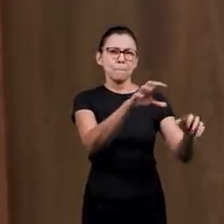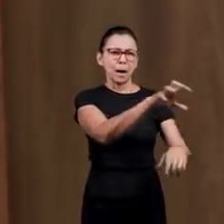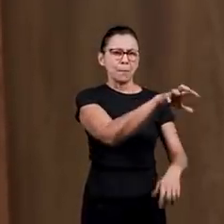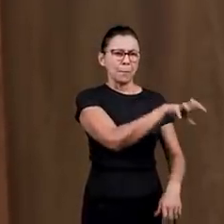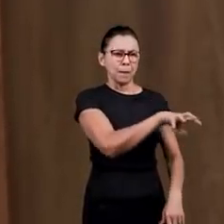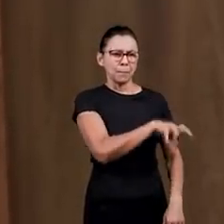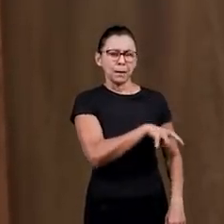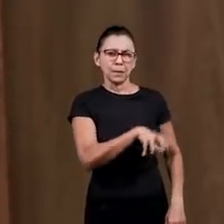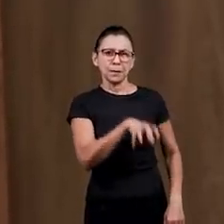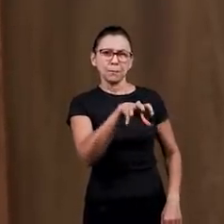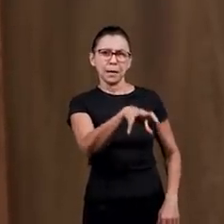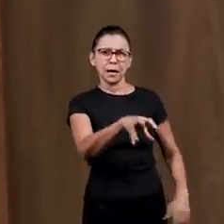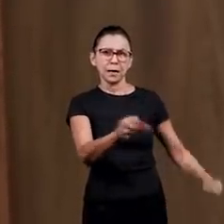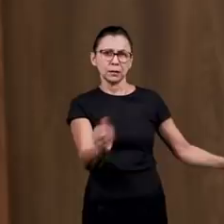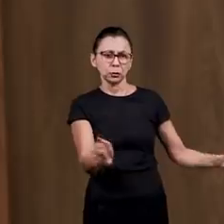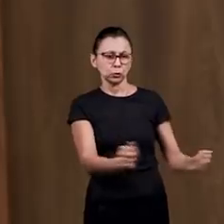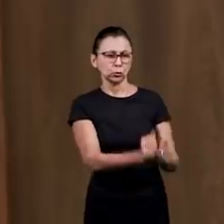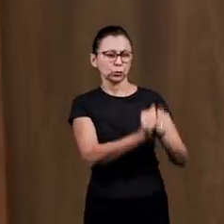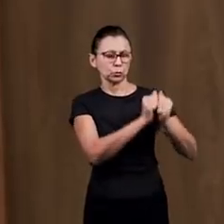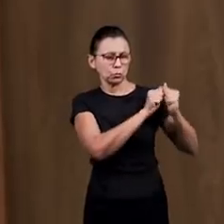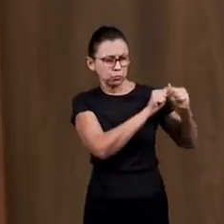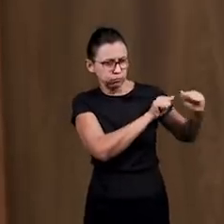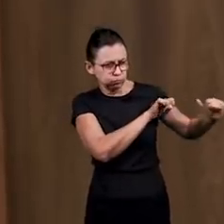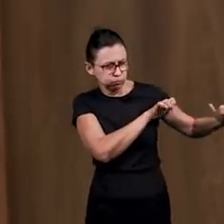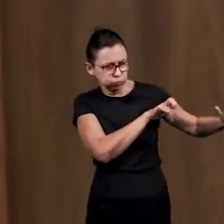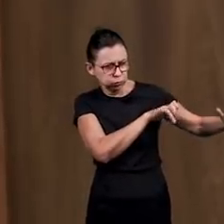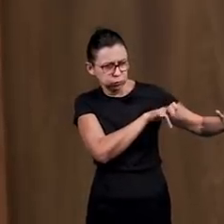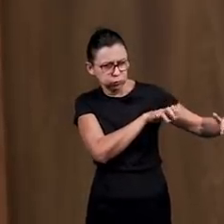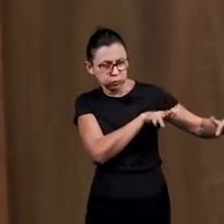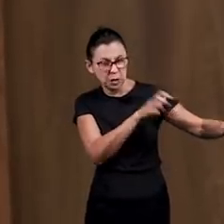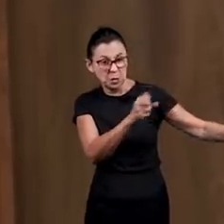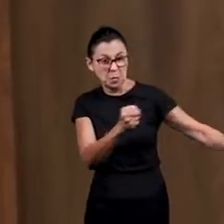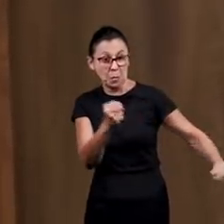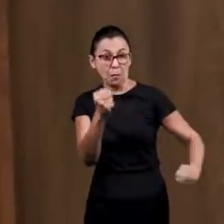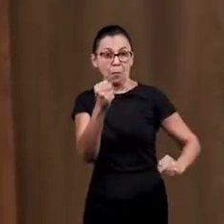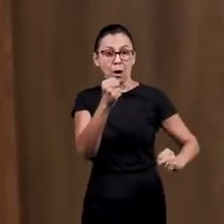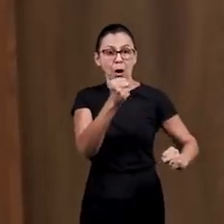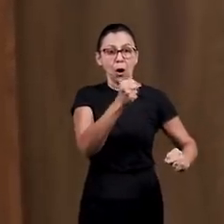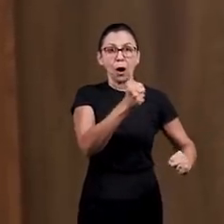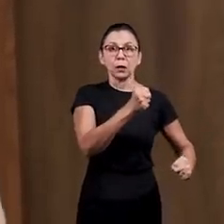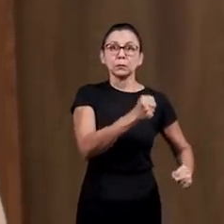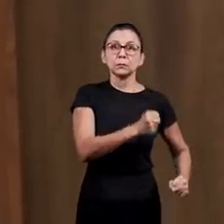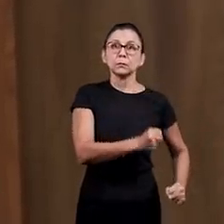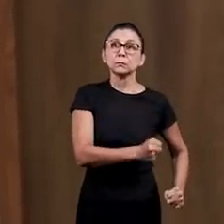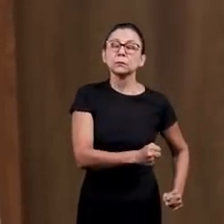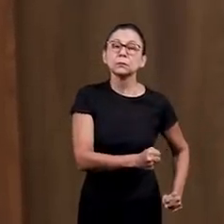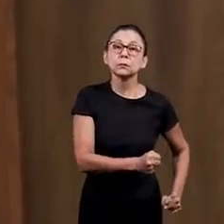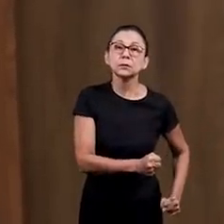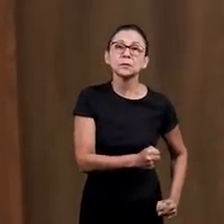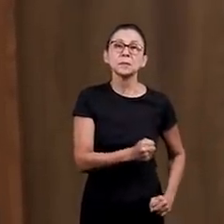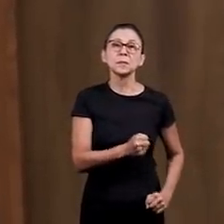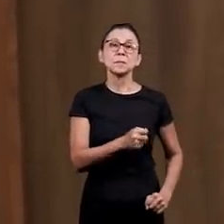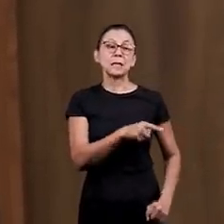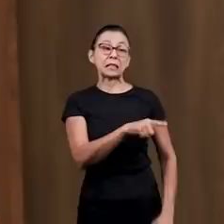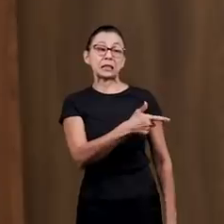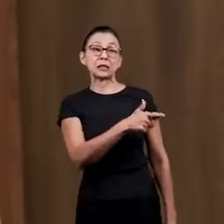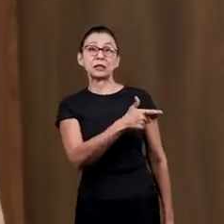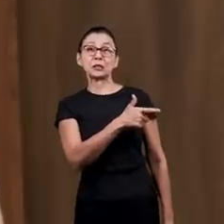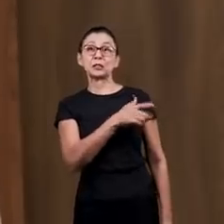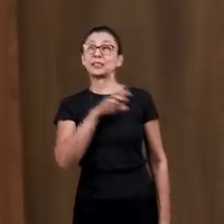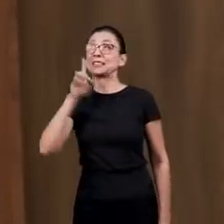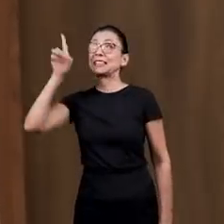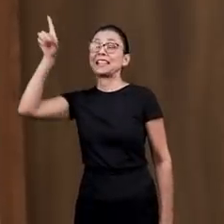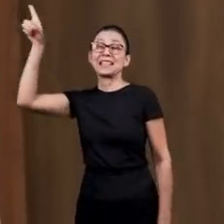exército muito grande, um exército poderoso, mas eles não tinham o mais importante, eles não